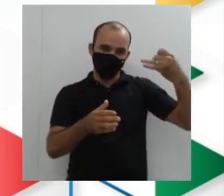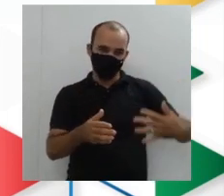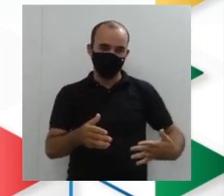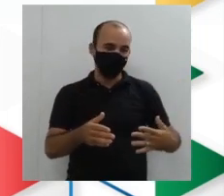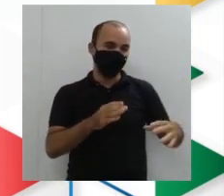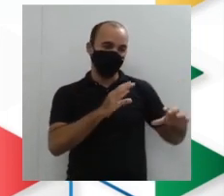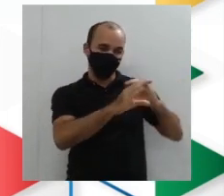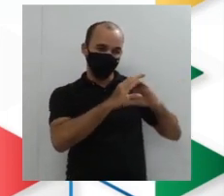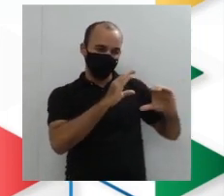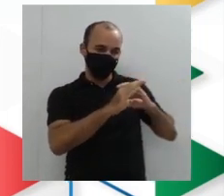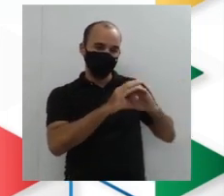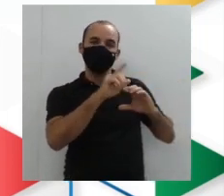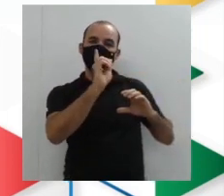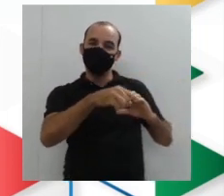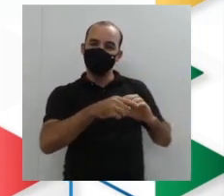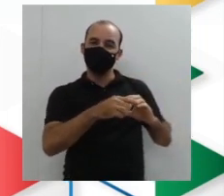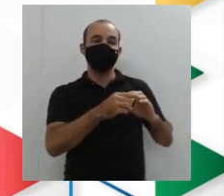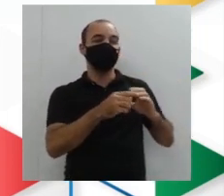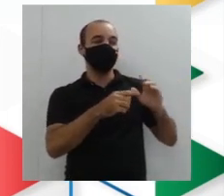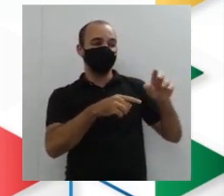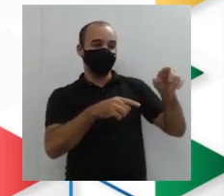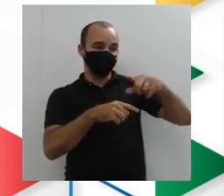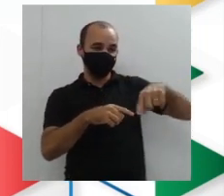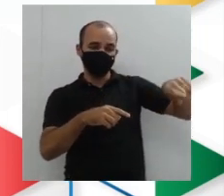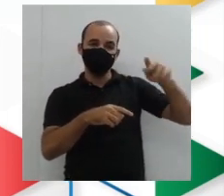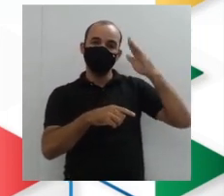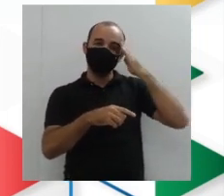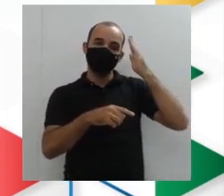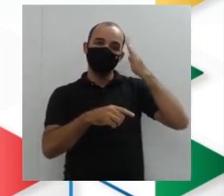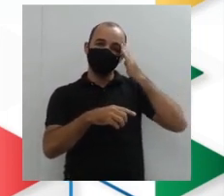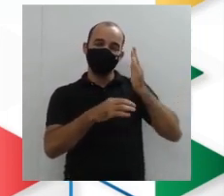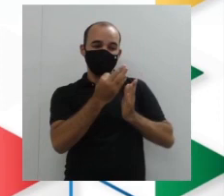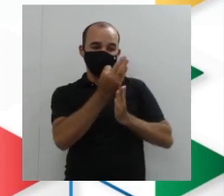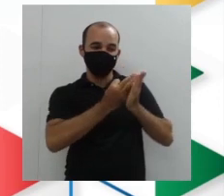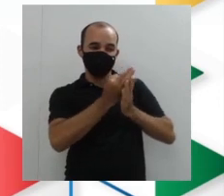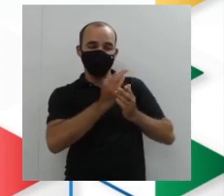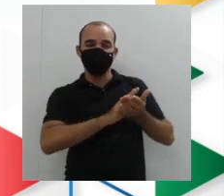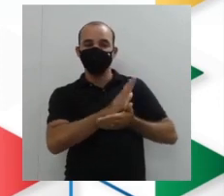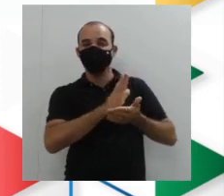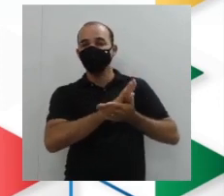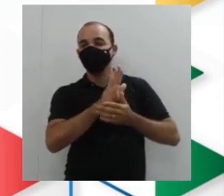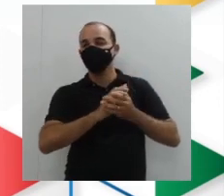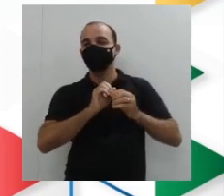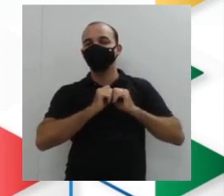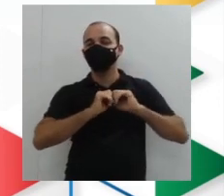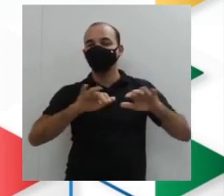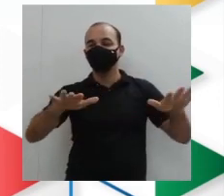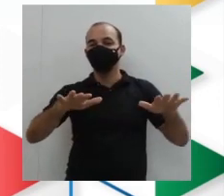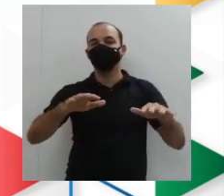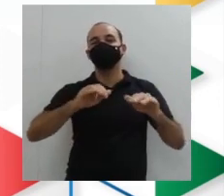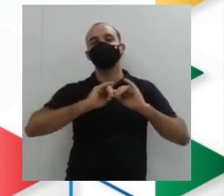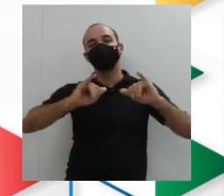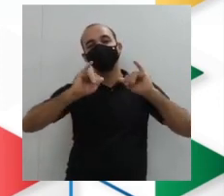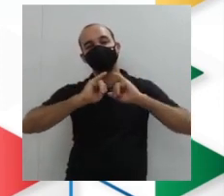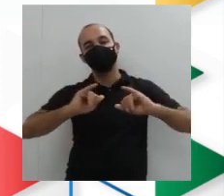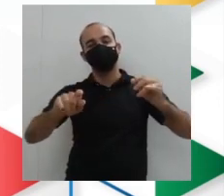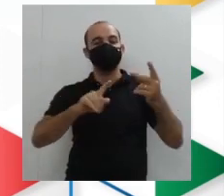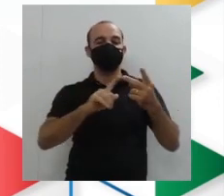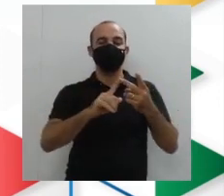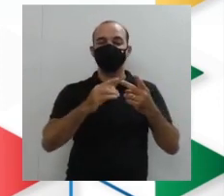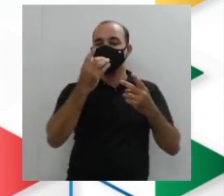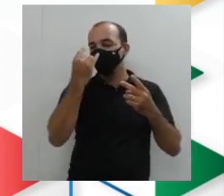colocar em comum. É isso aí, o papel do texto jornalístico, informar,